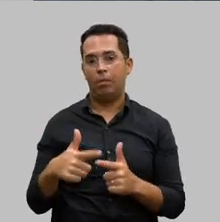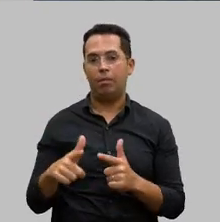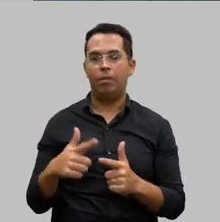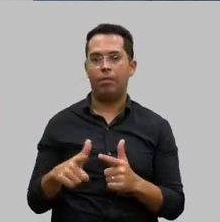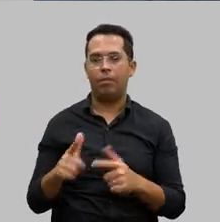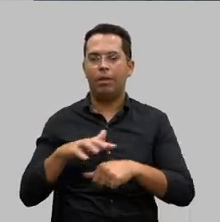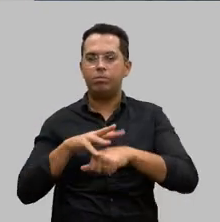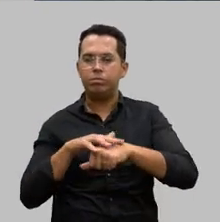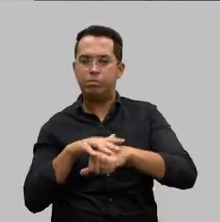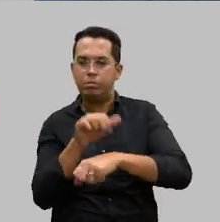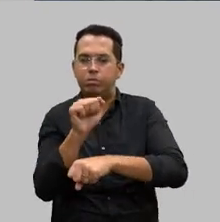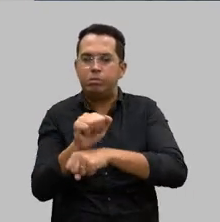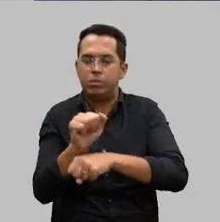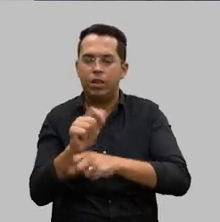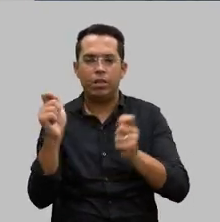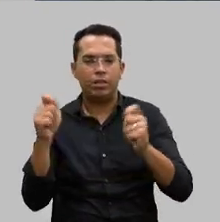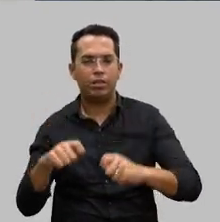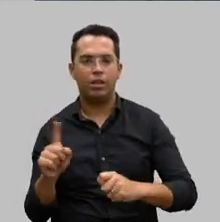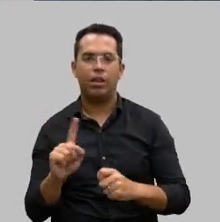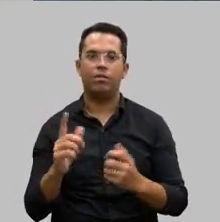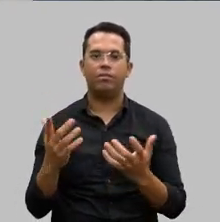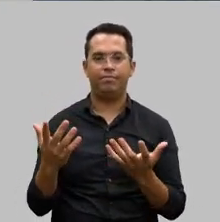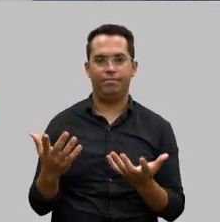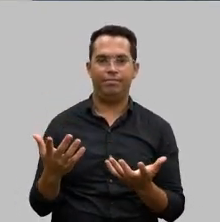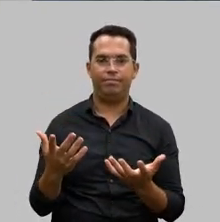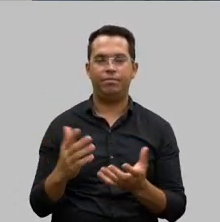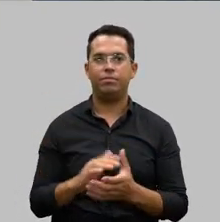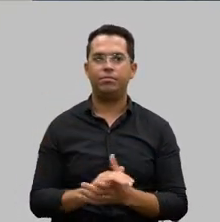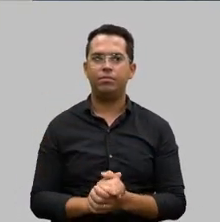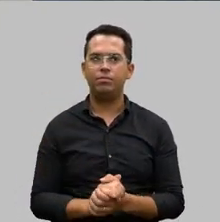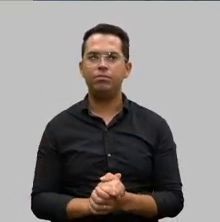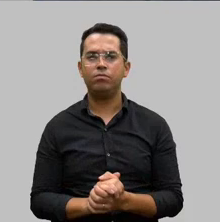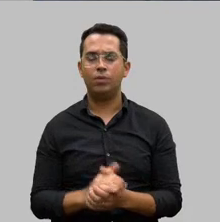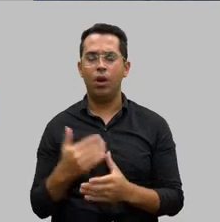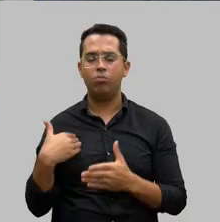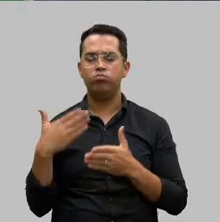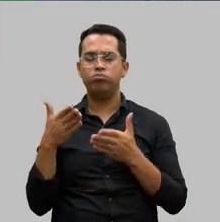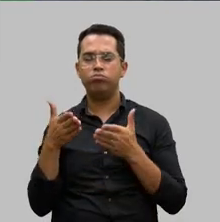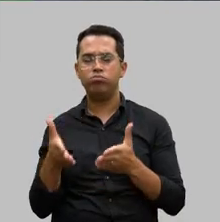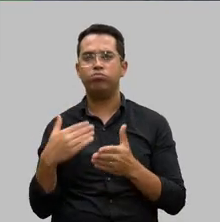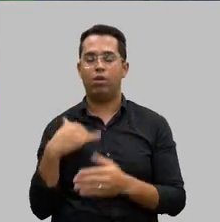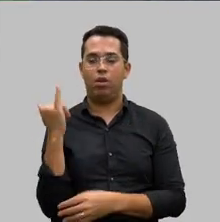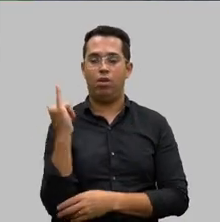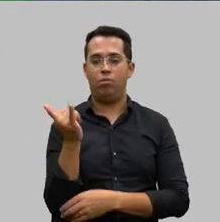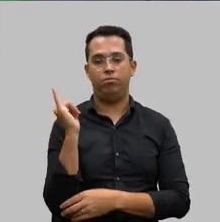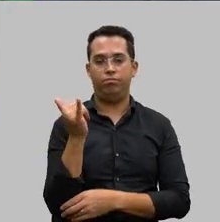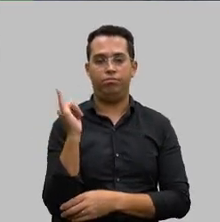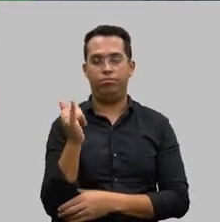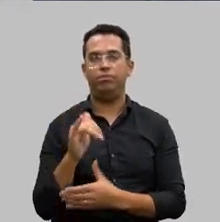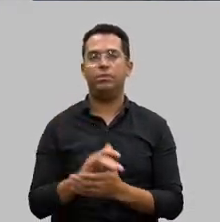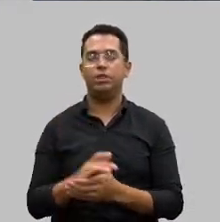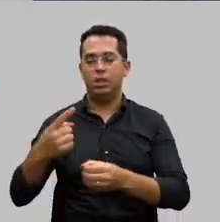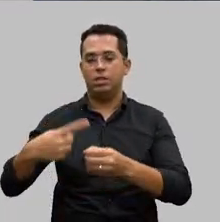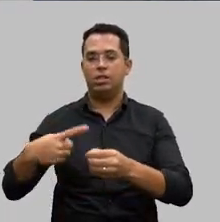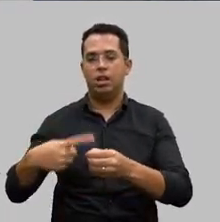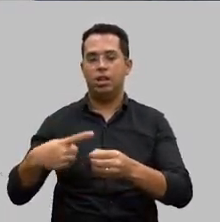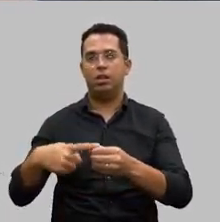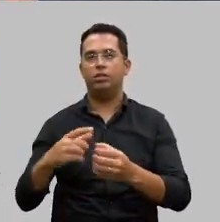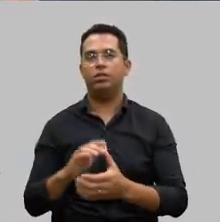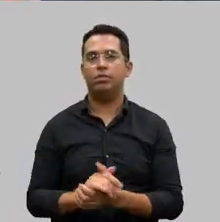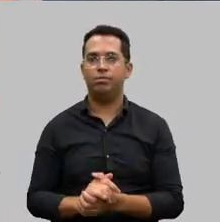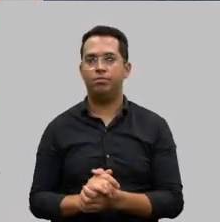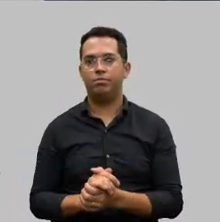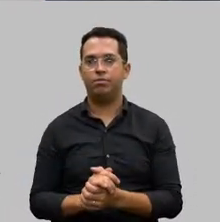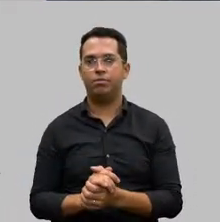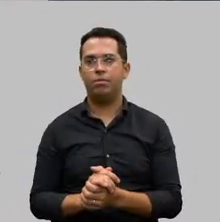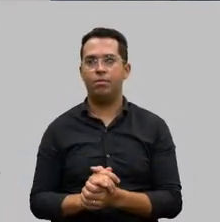bairro falando que o ônibus atropela uma idosa de 42 anos né naquela época 42 se a gente